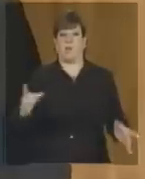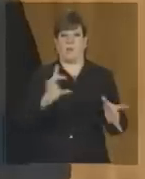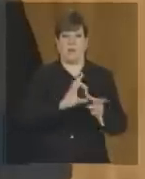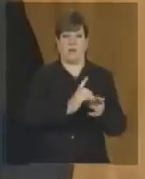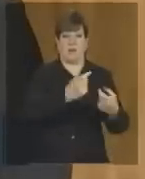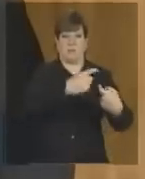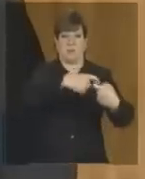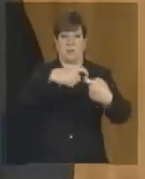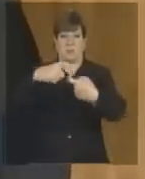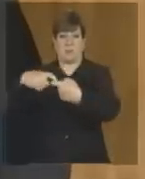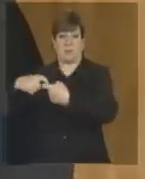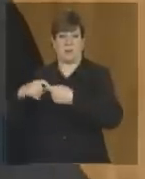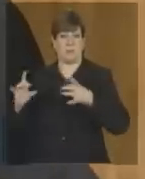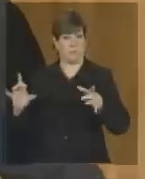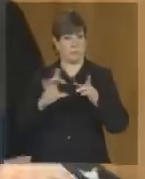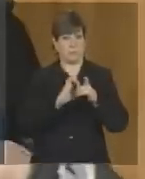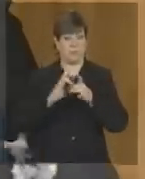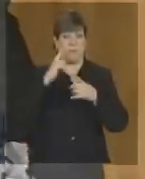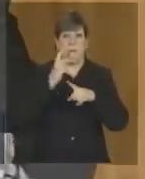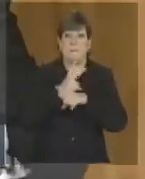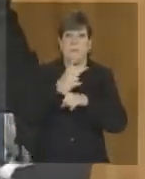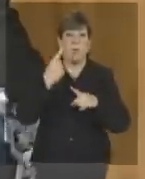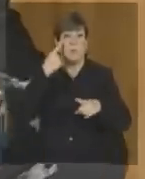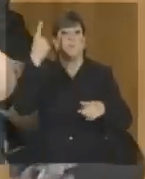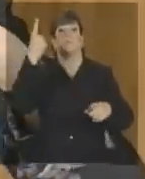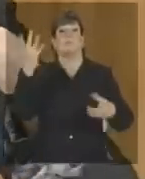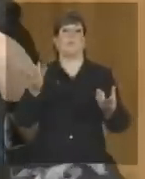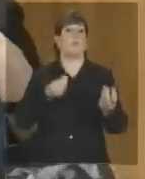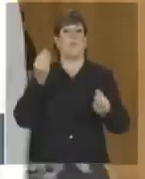interconectadas, e procurar soluções.